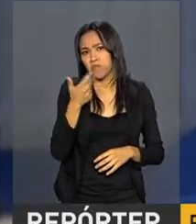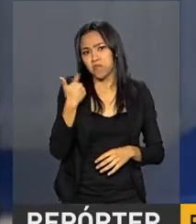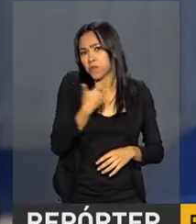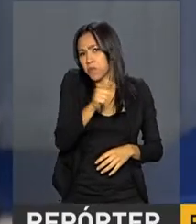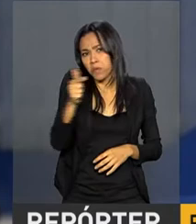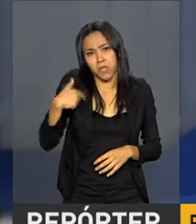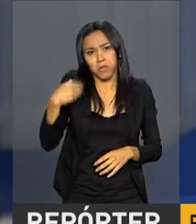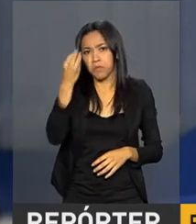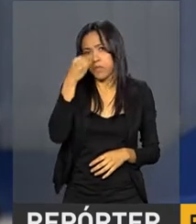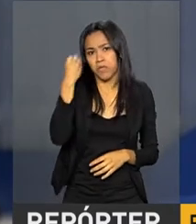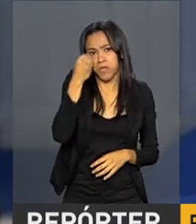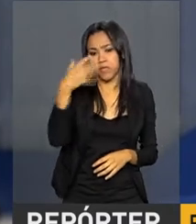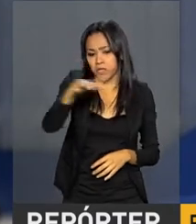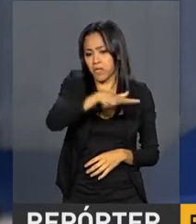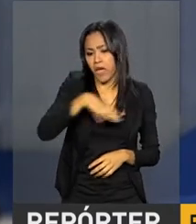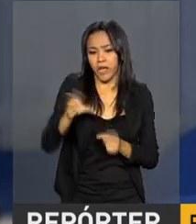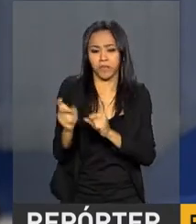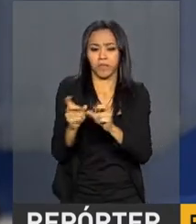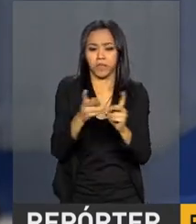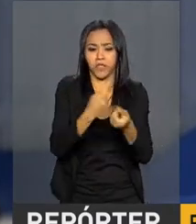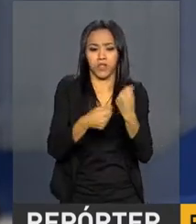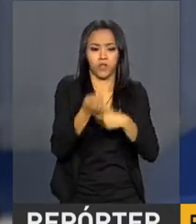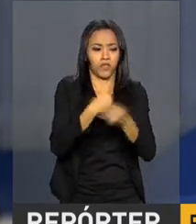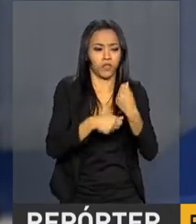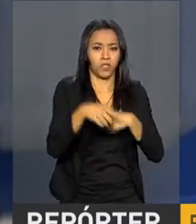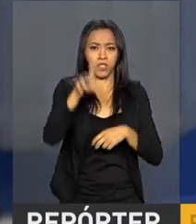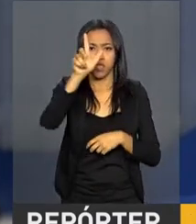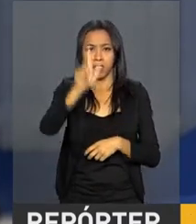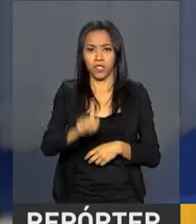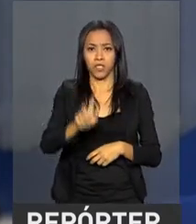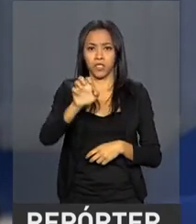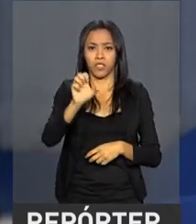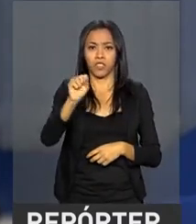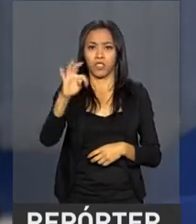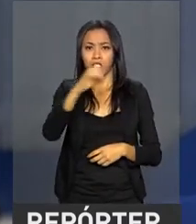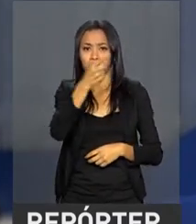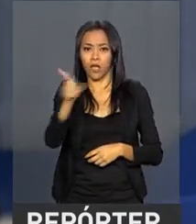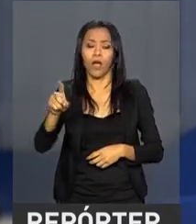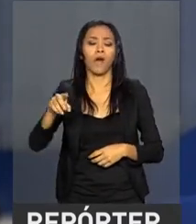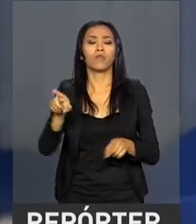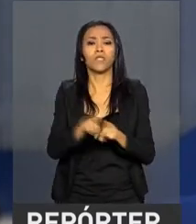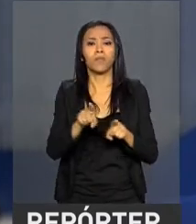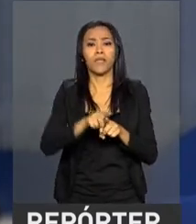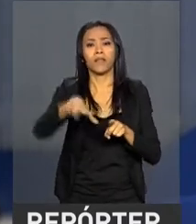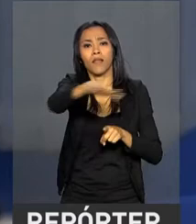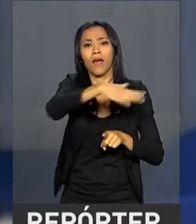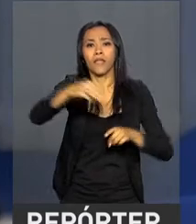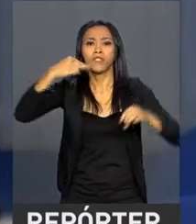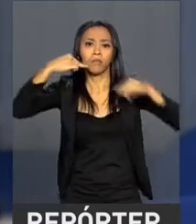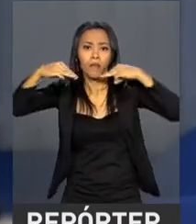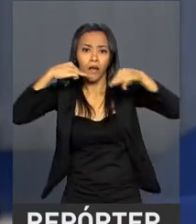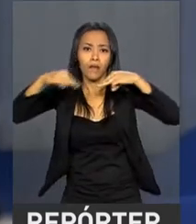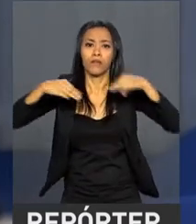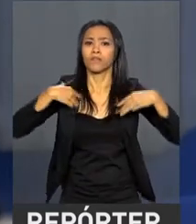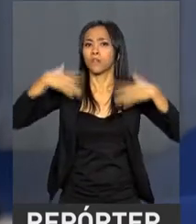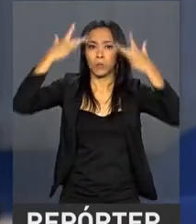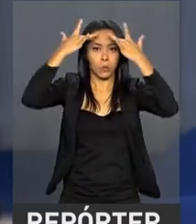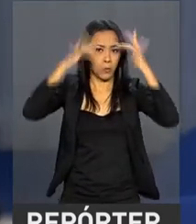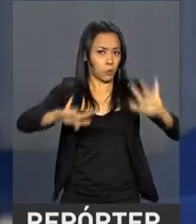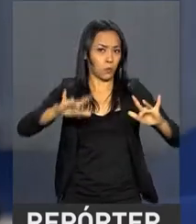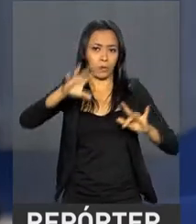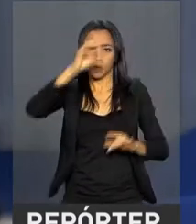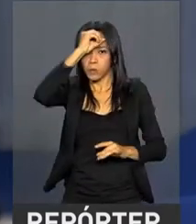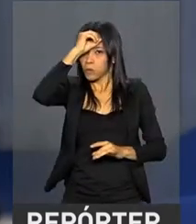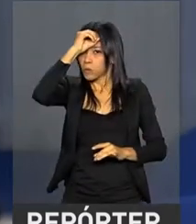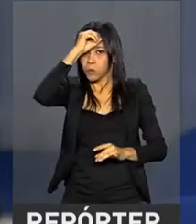namm na área comercial principalmente gestão financeira em conhecimento de marketing então eu estou participando de todas as oficinas